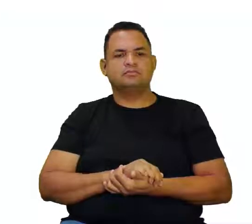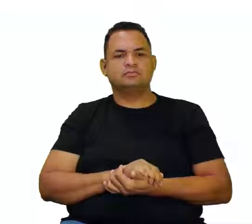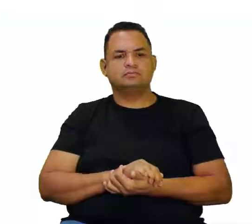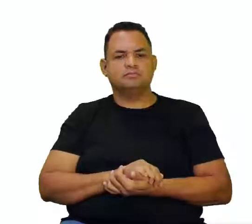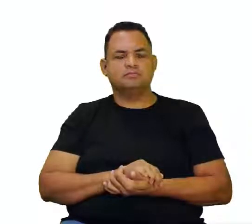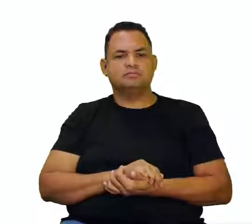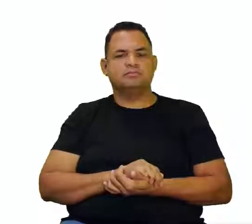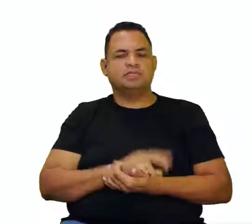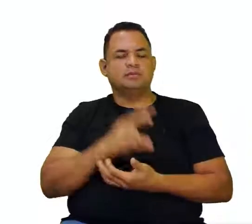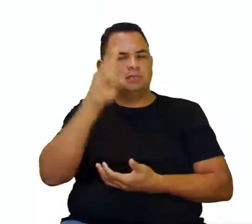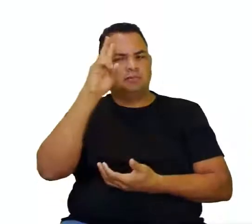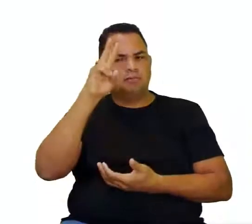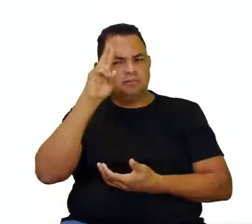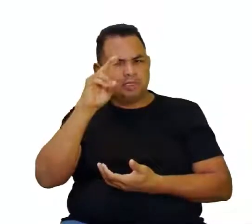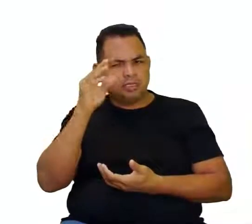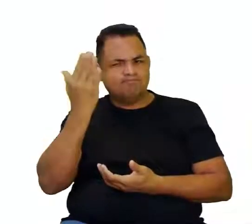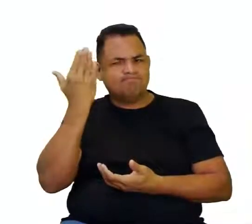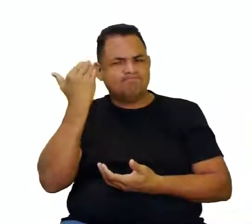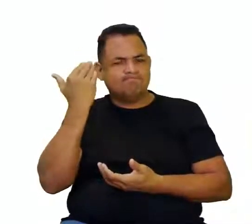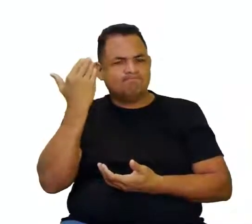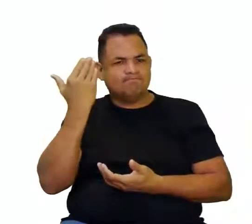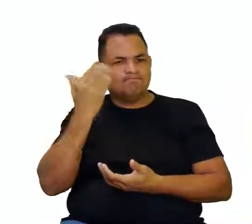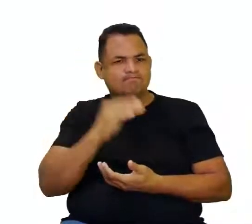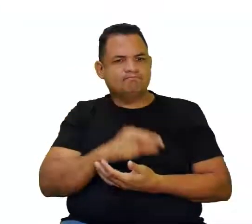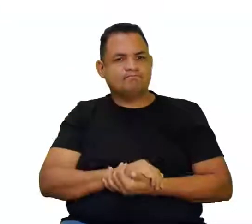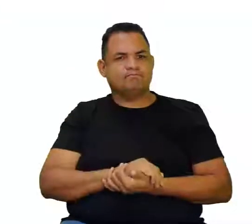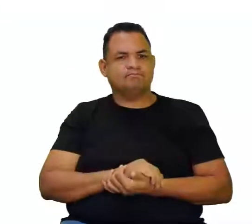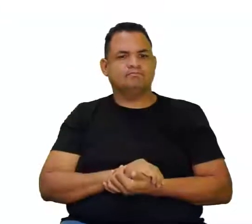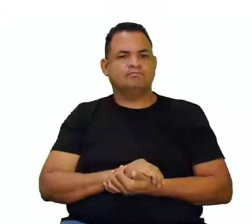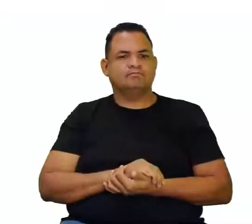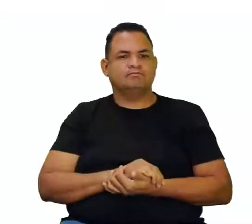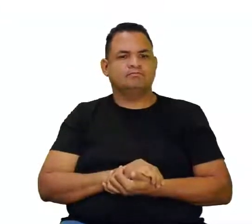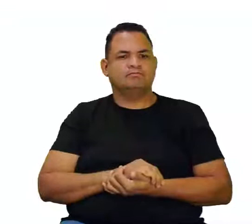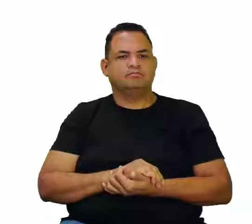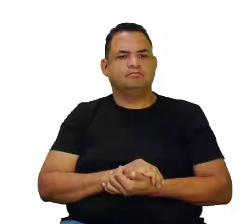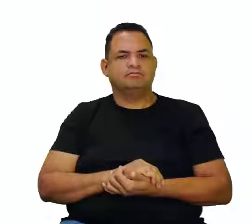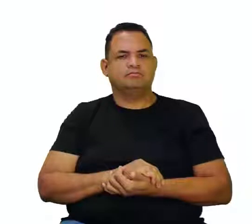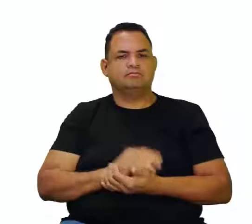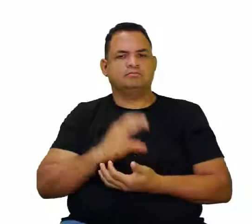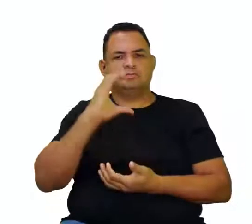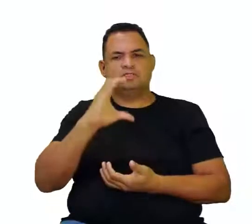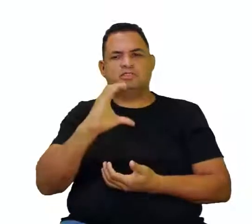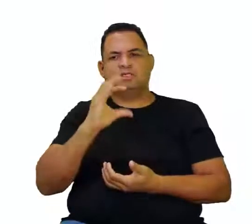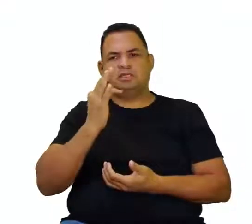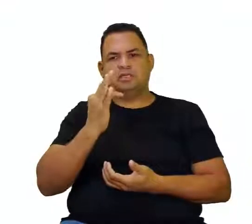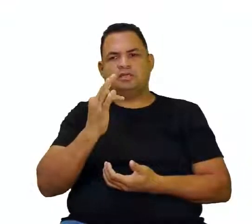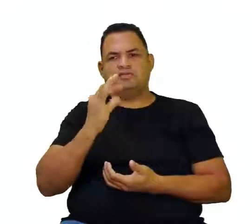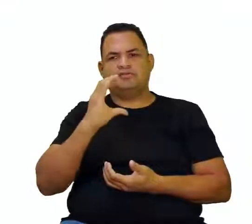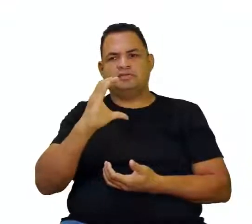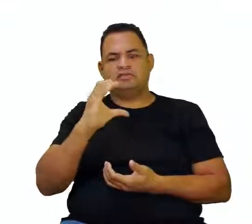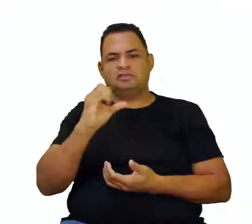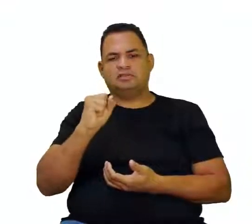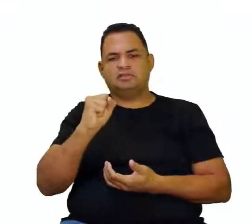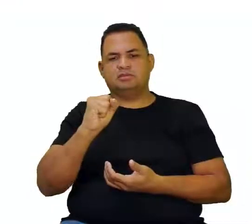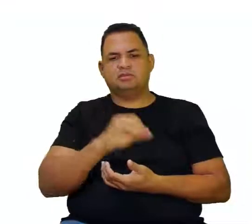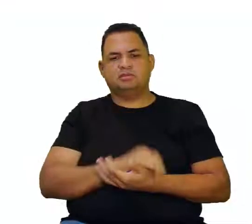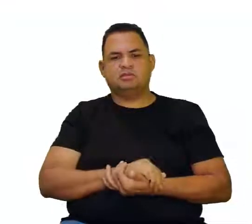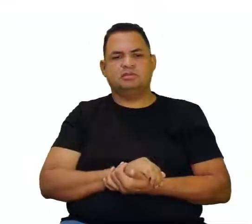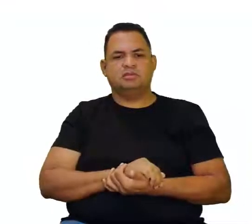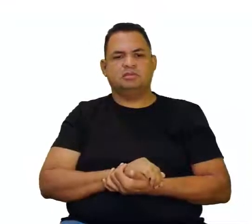mais ainda na memória de vocês esses carinhas aqui, ó, CFC, onde nós